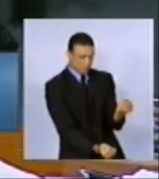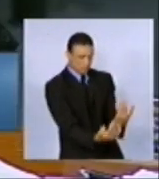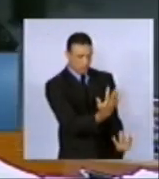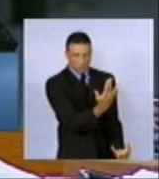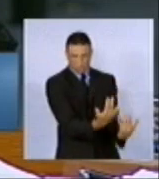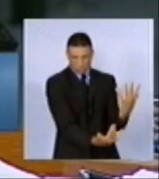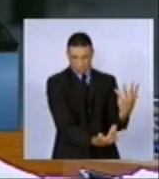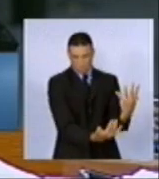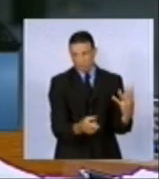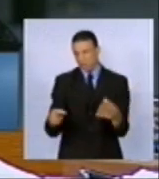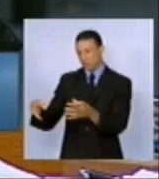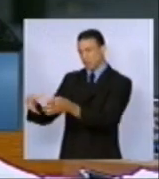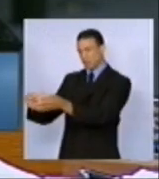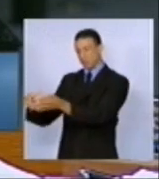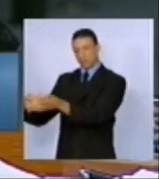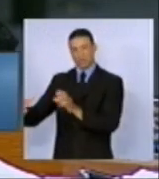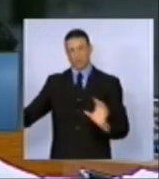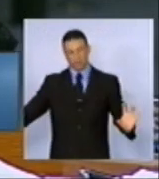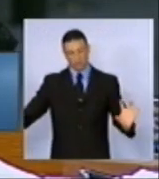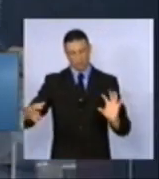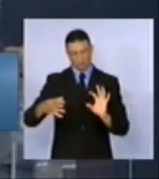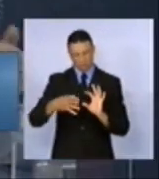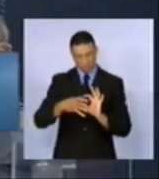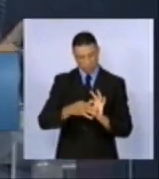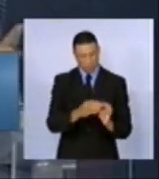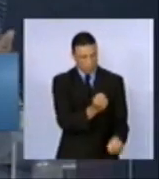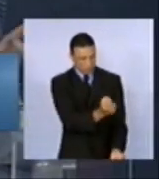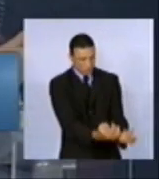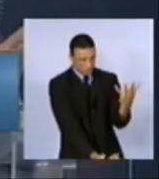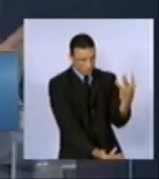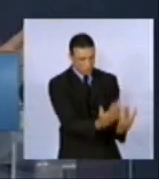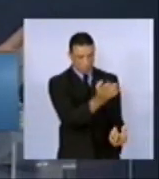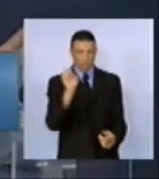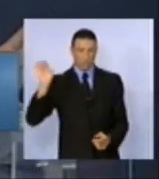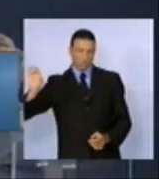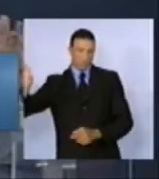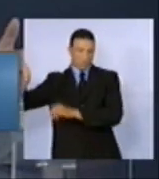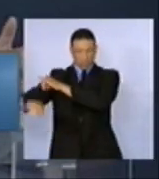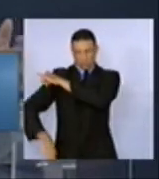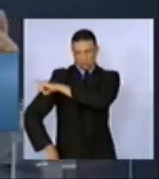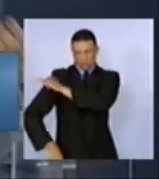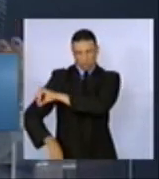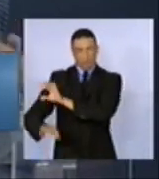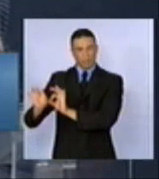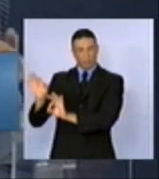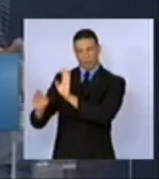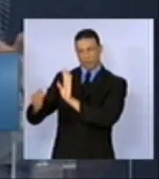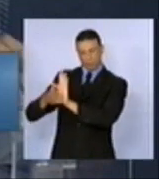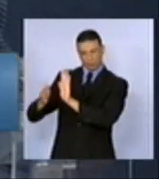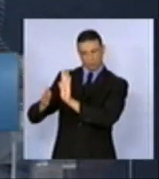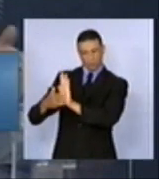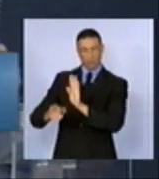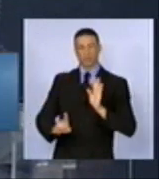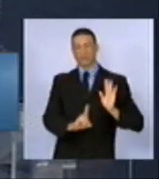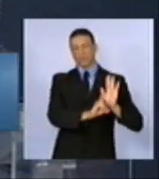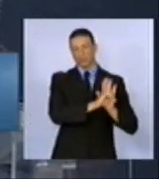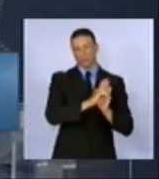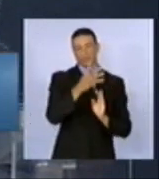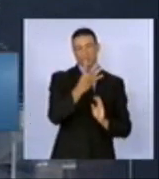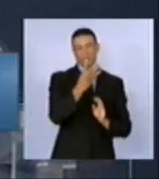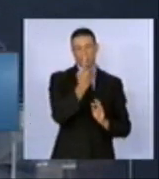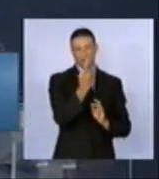participou do plano de eliminação da queima da Palha no estado que foi eh proposto proposto pelo decreto